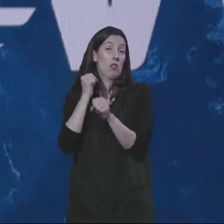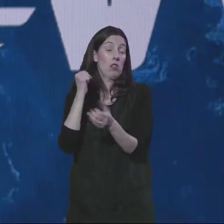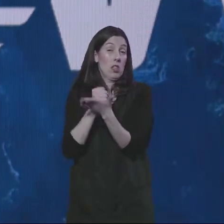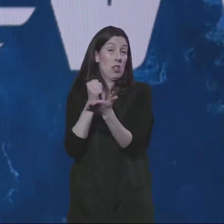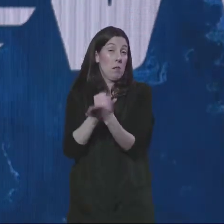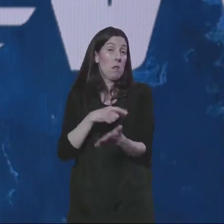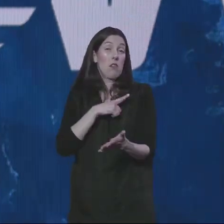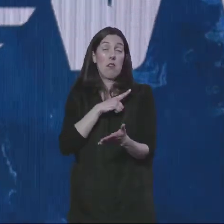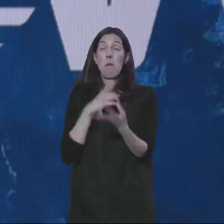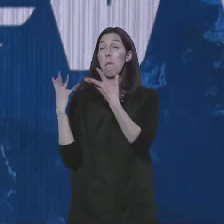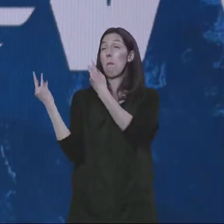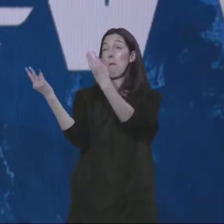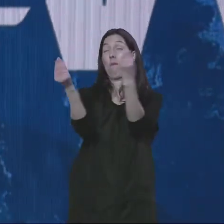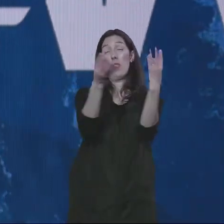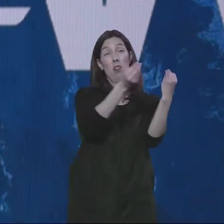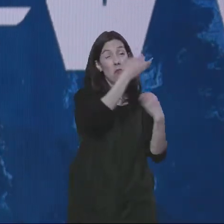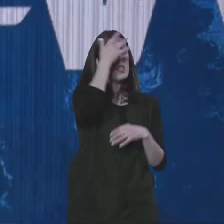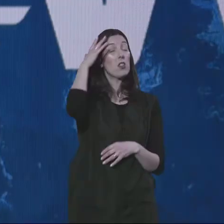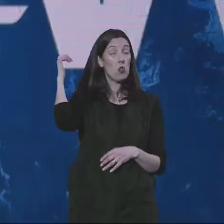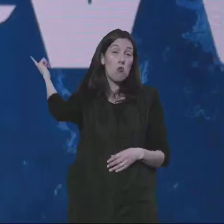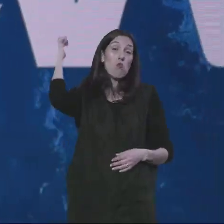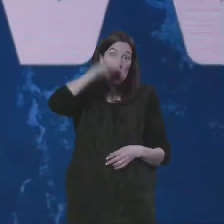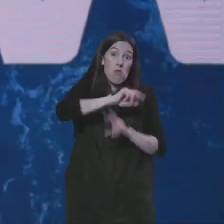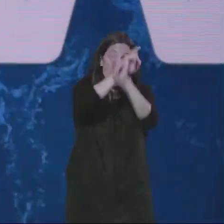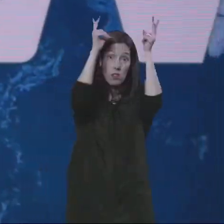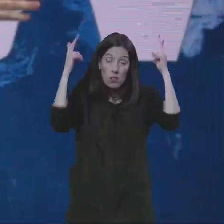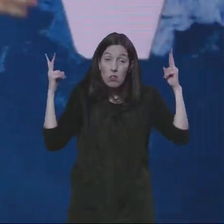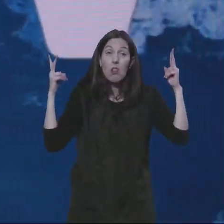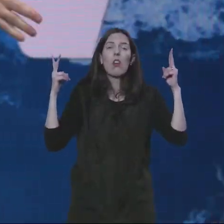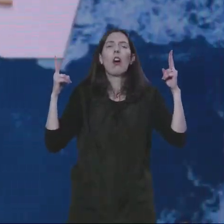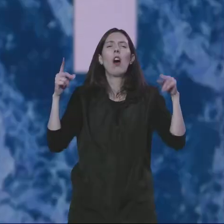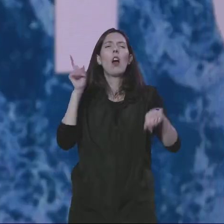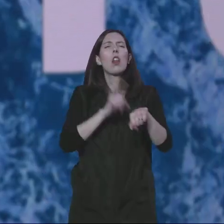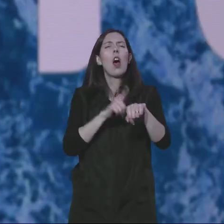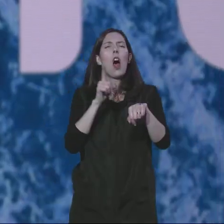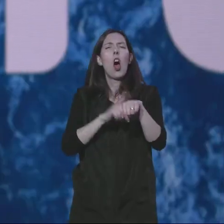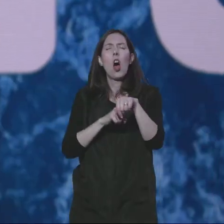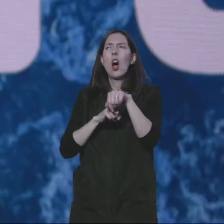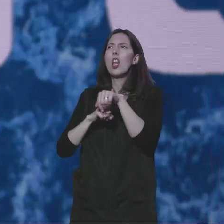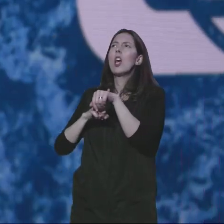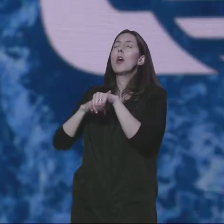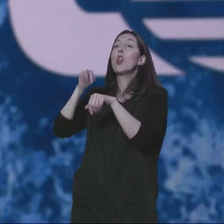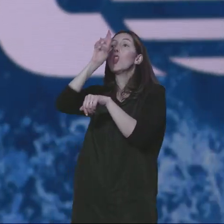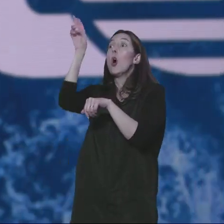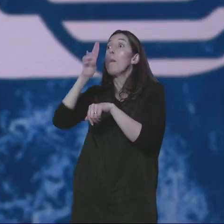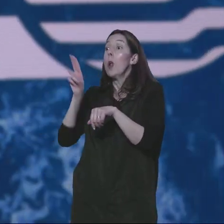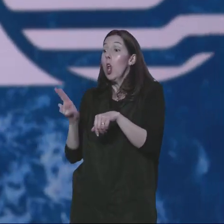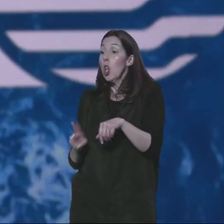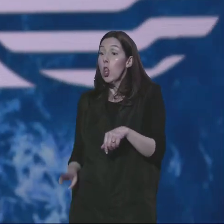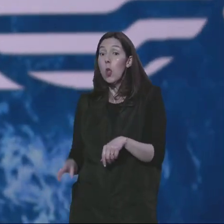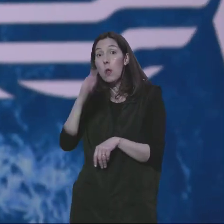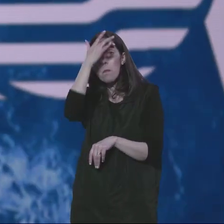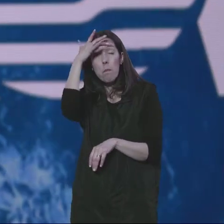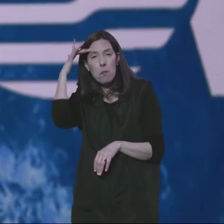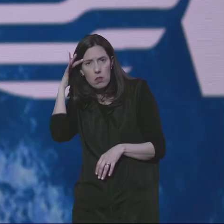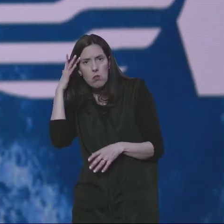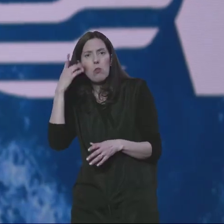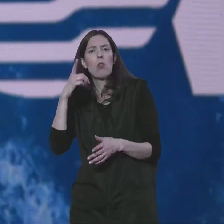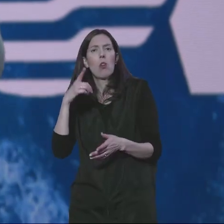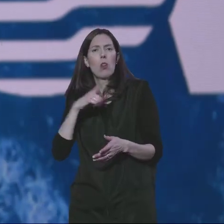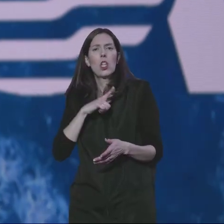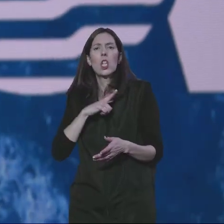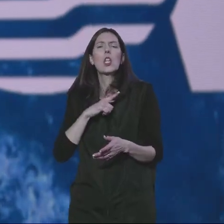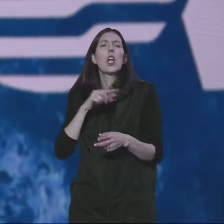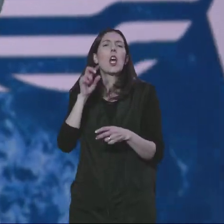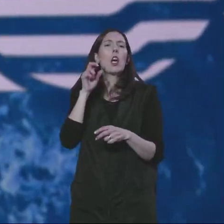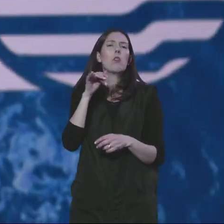de pessoas que cumpriu essa corrida. E aí quando termina esse texto de Hebreus 11, dando esses vários exemplos